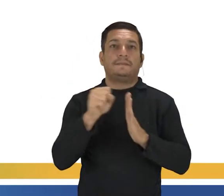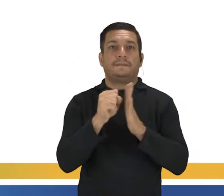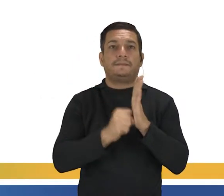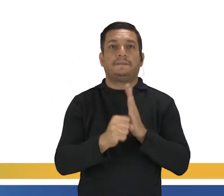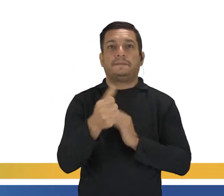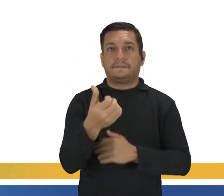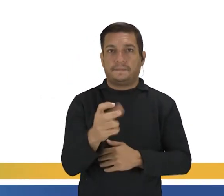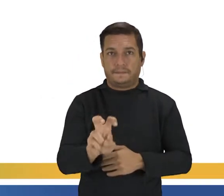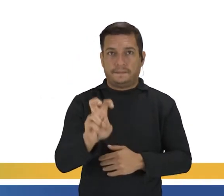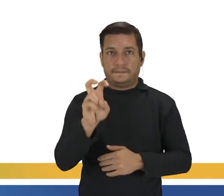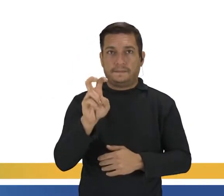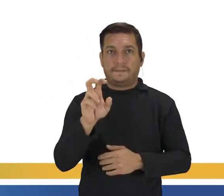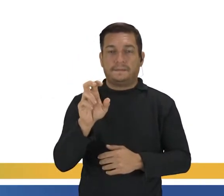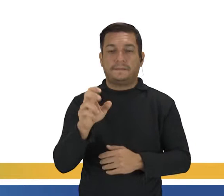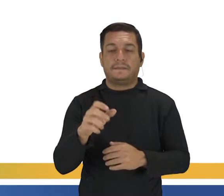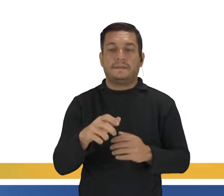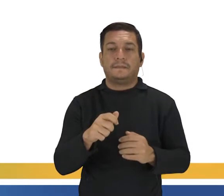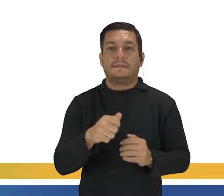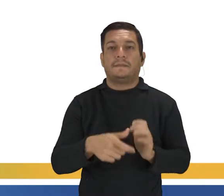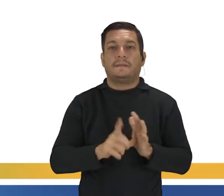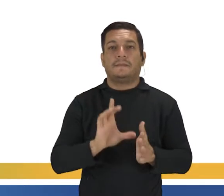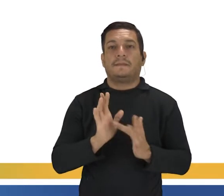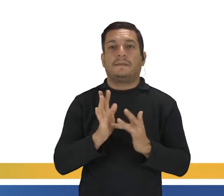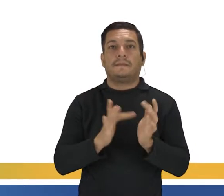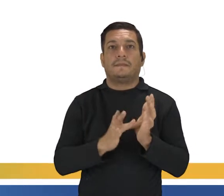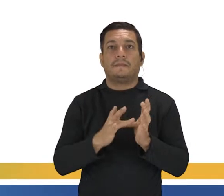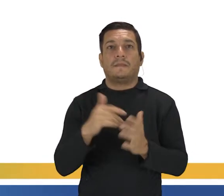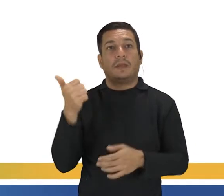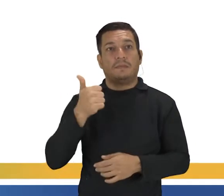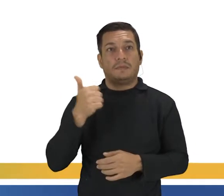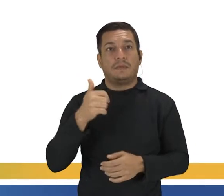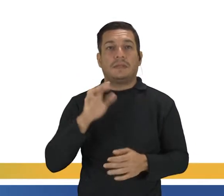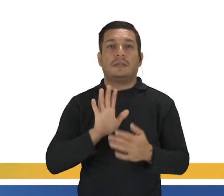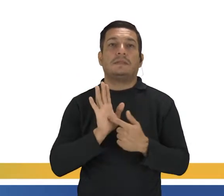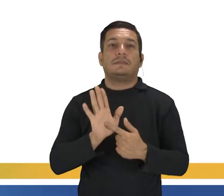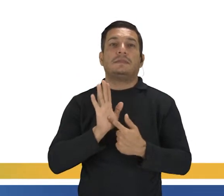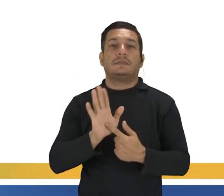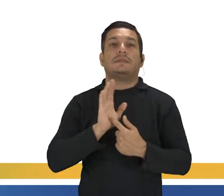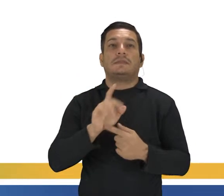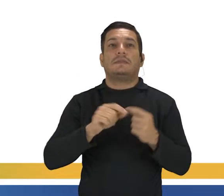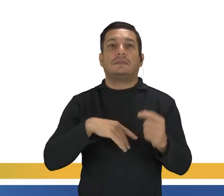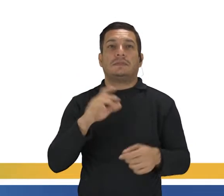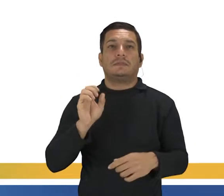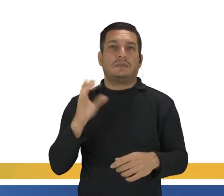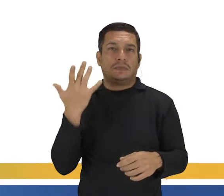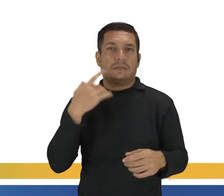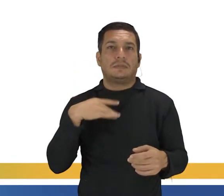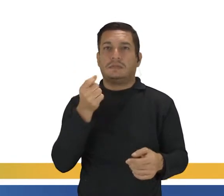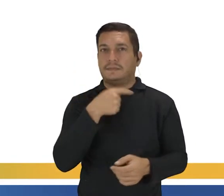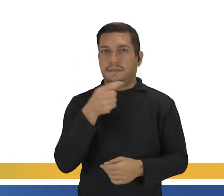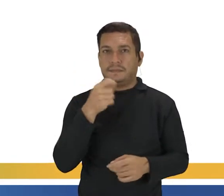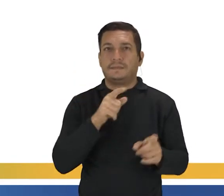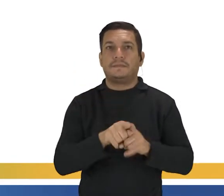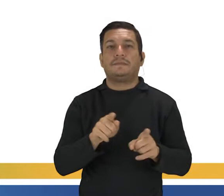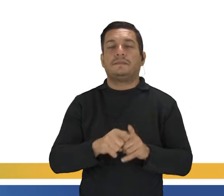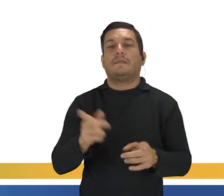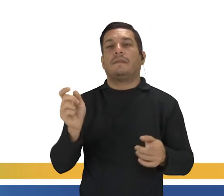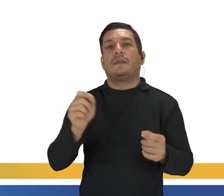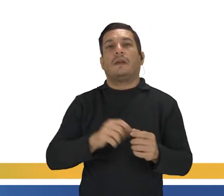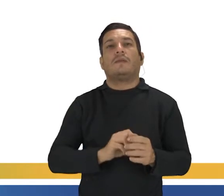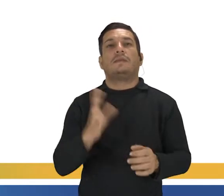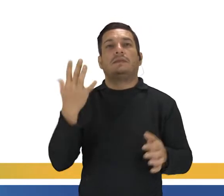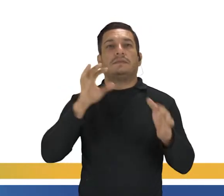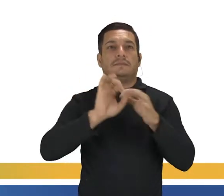do século V a.C., quando das primeiras encenações de tragédias e comédias feitas ao